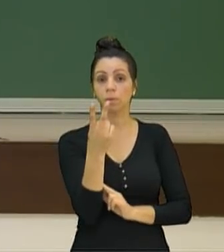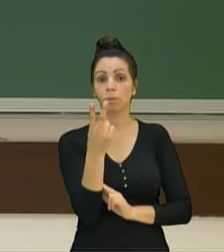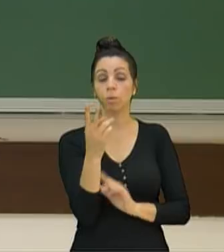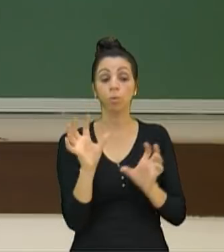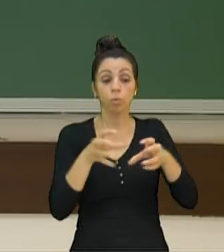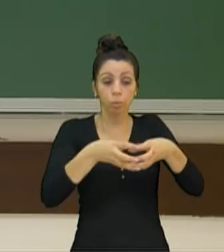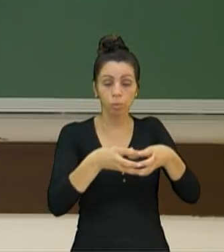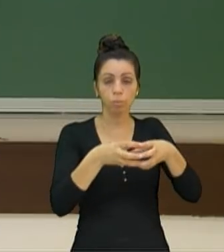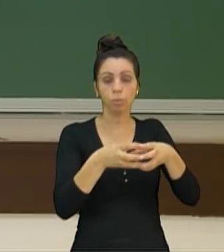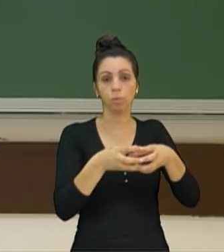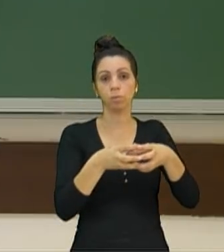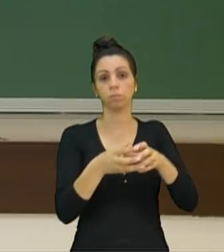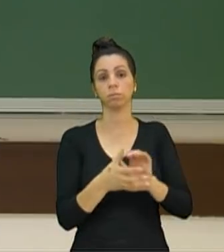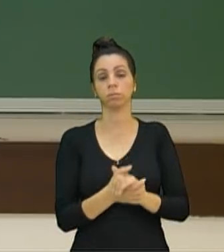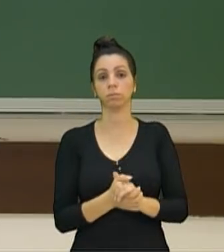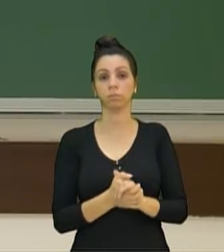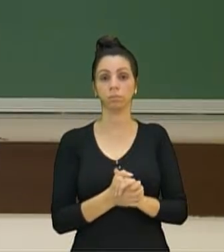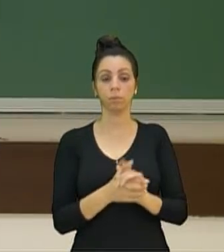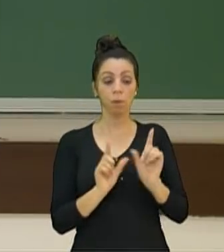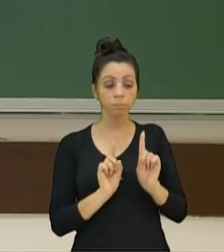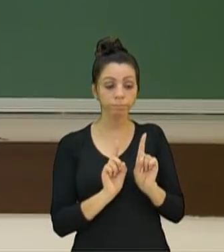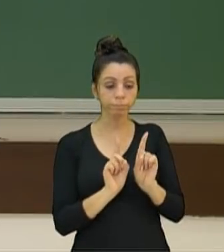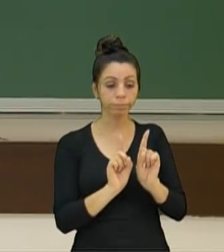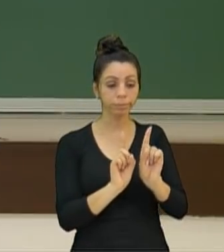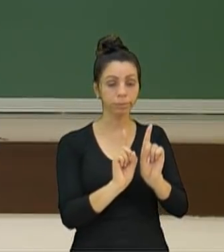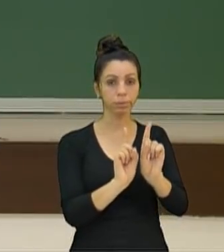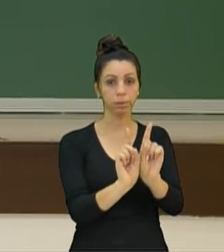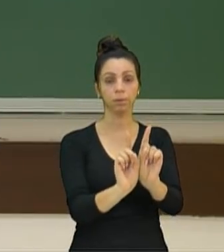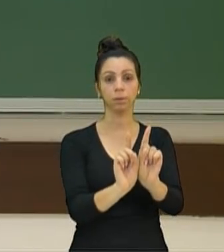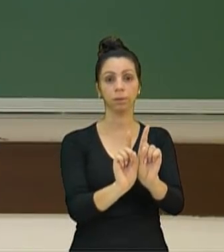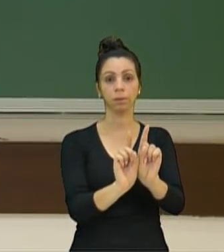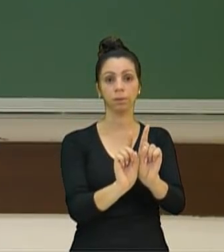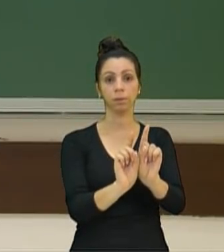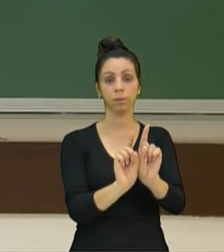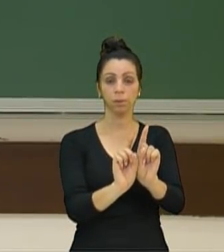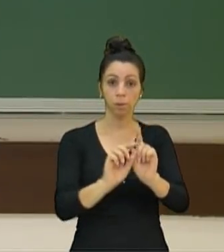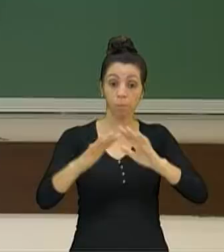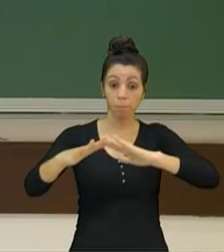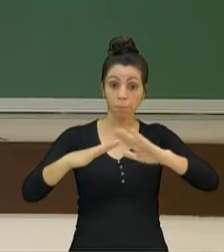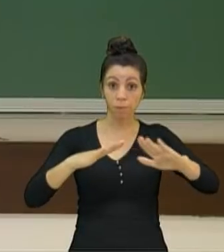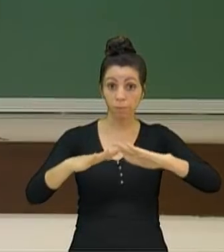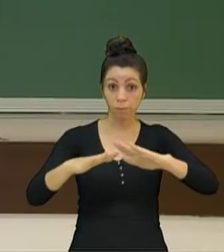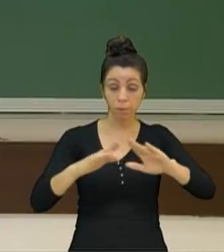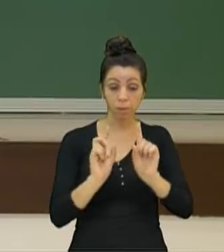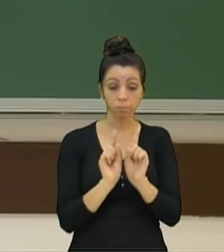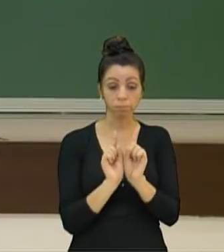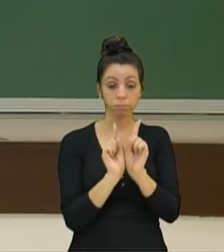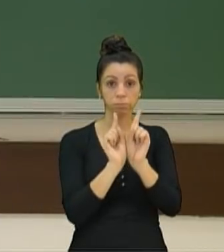equipe. Eles têm que fazer o mesmo salto e esse salto ele é avaliado se ele